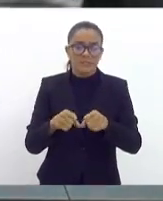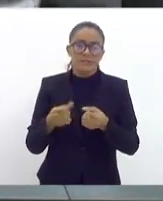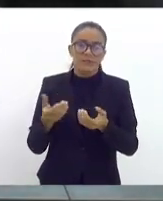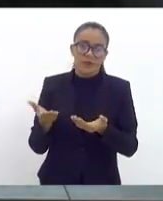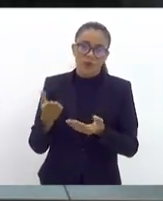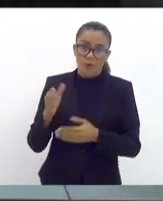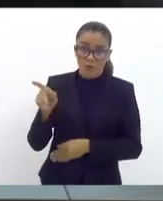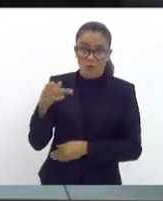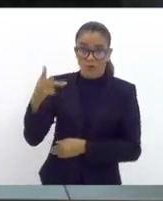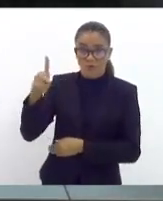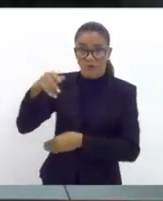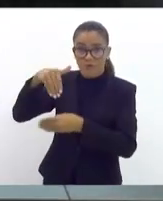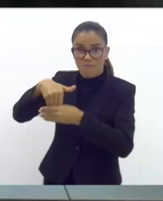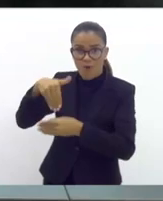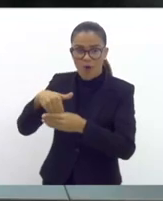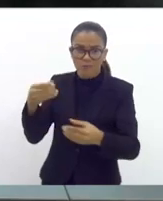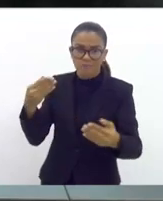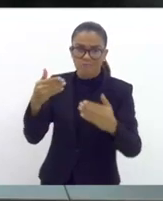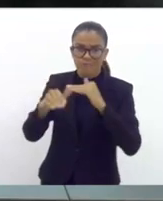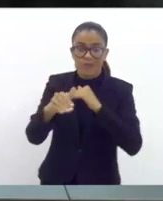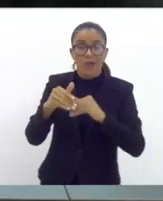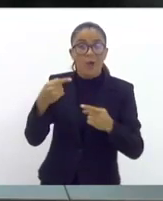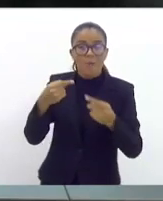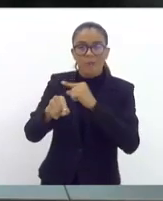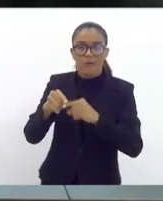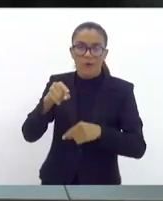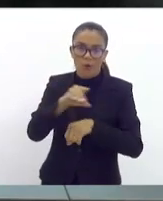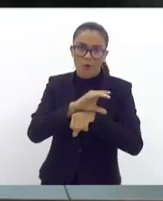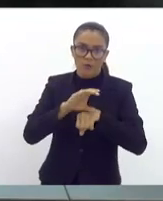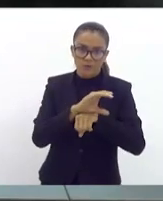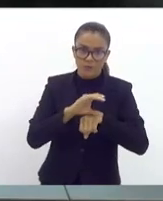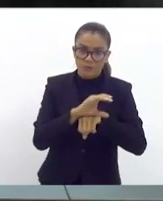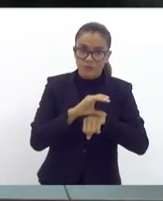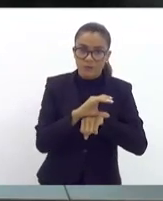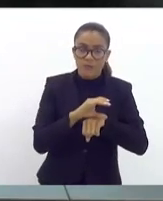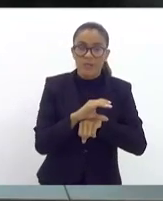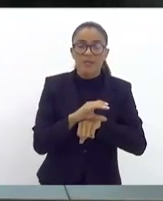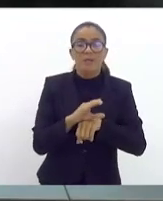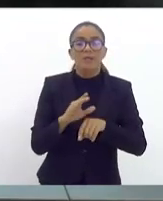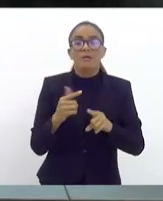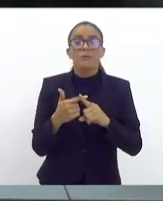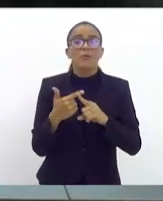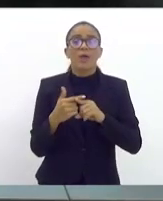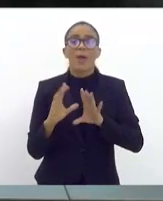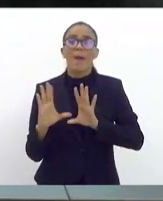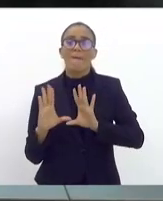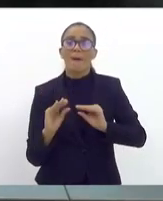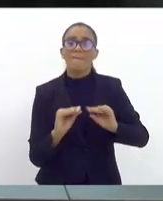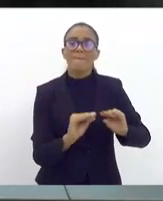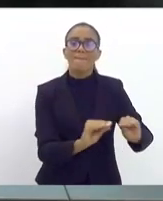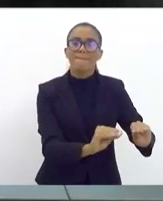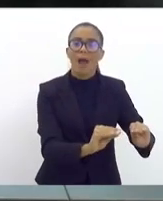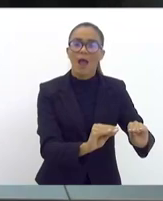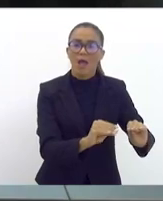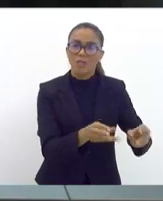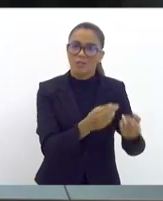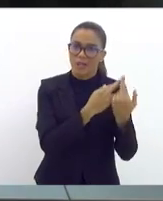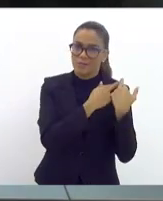seu voto de inconstitucionalidade por invasão de competência